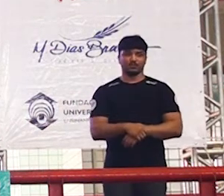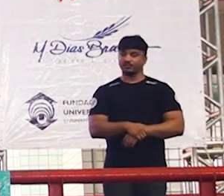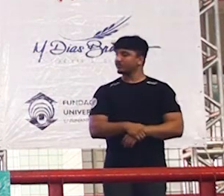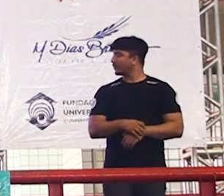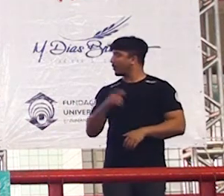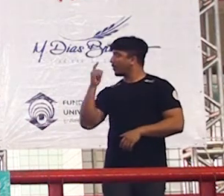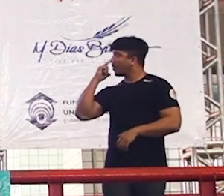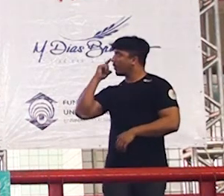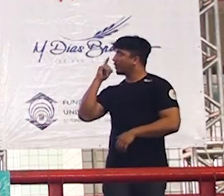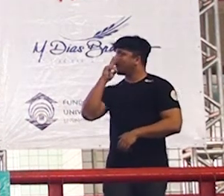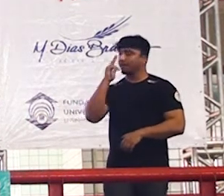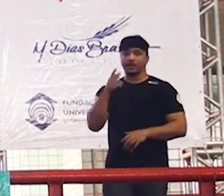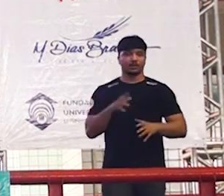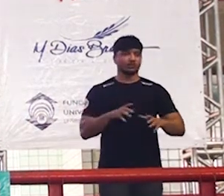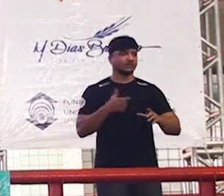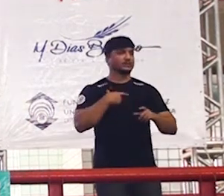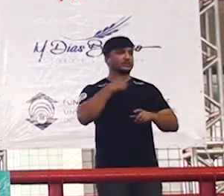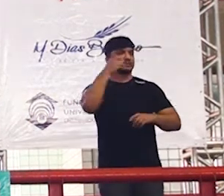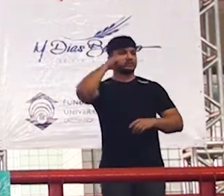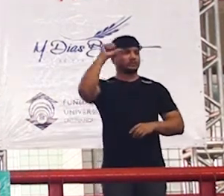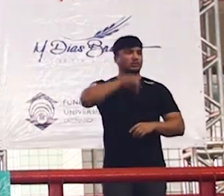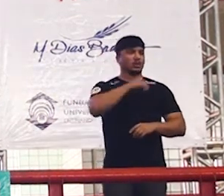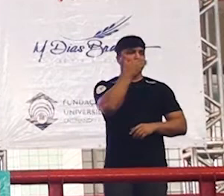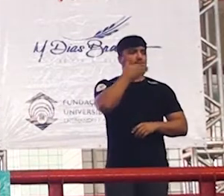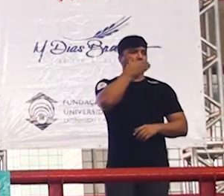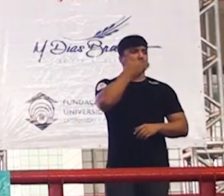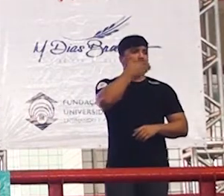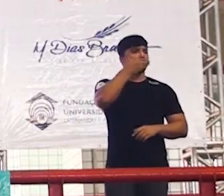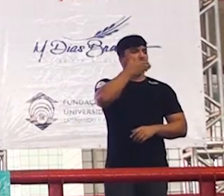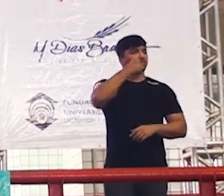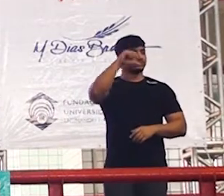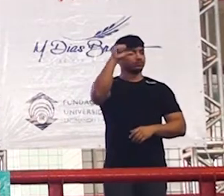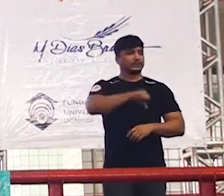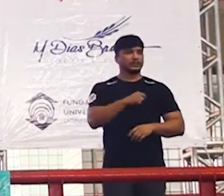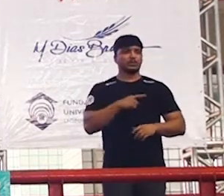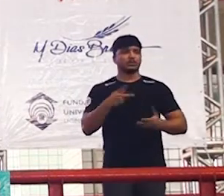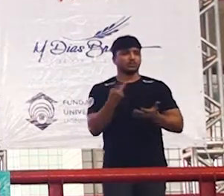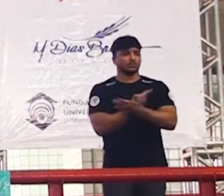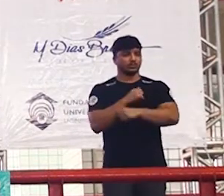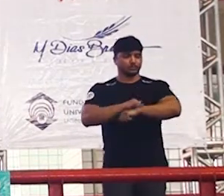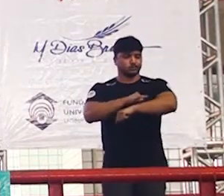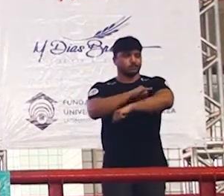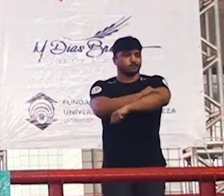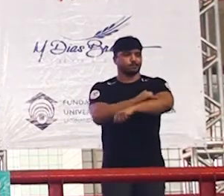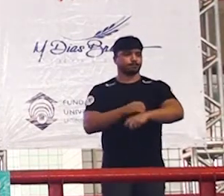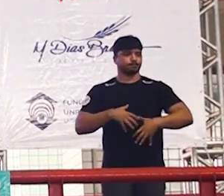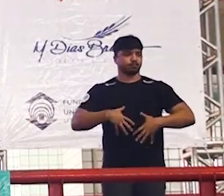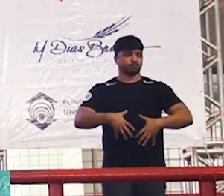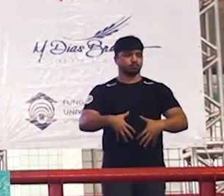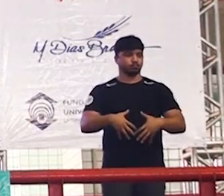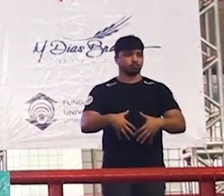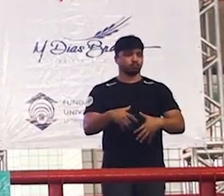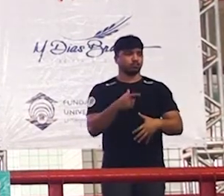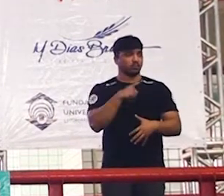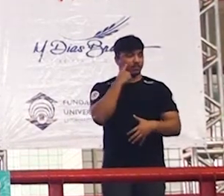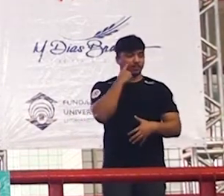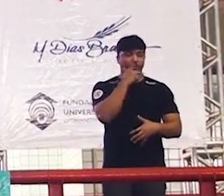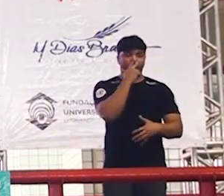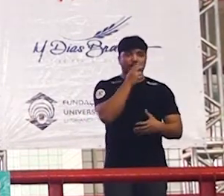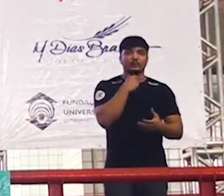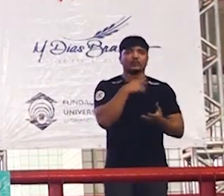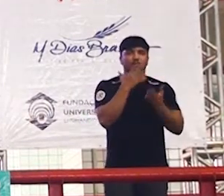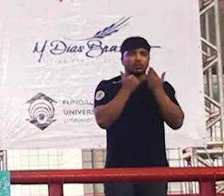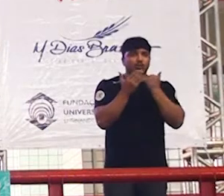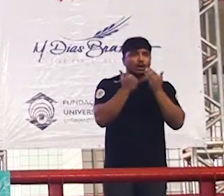E normalmente a açúcar é um dos principais vilões que levam à obesidade, que o consumo exagerado de açúcar